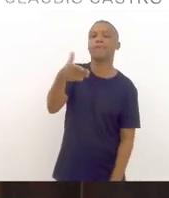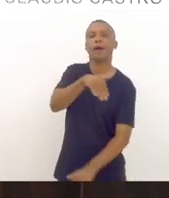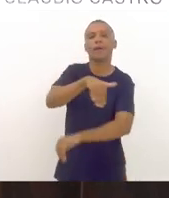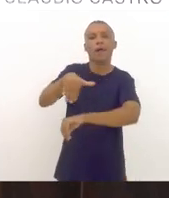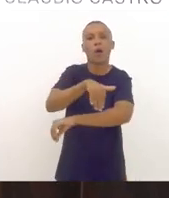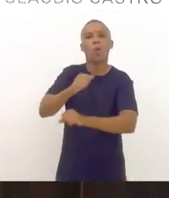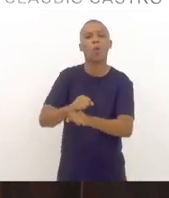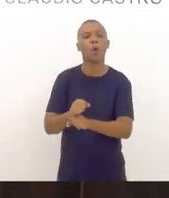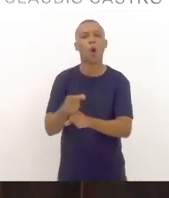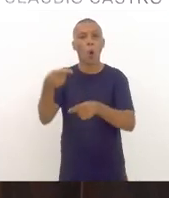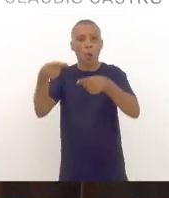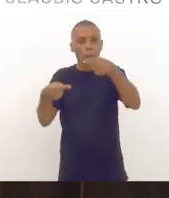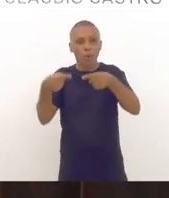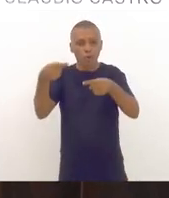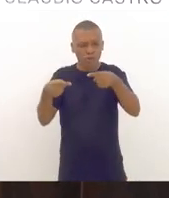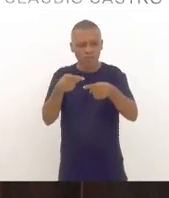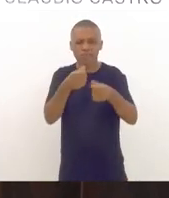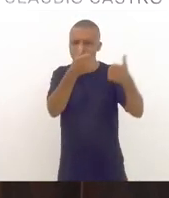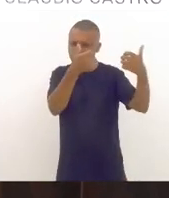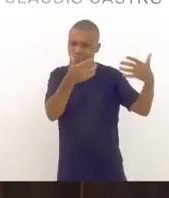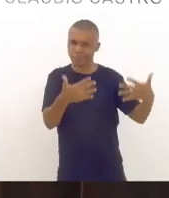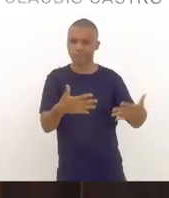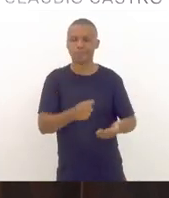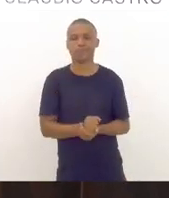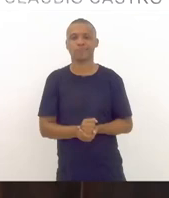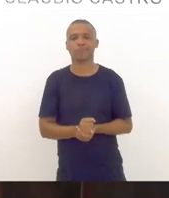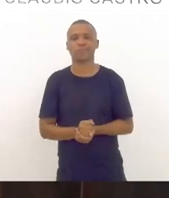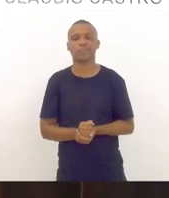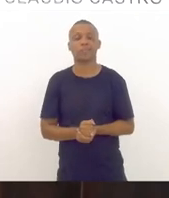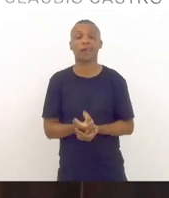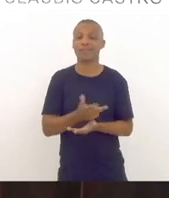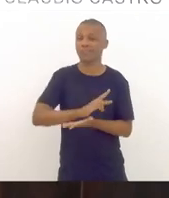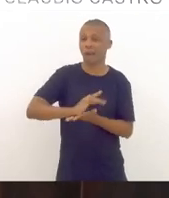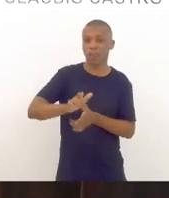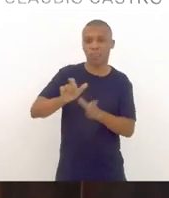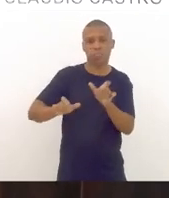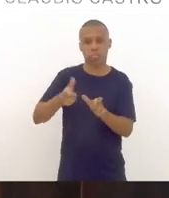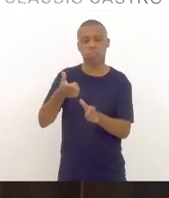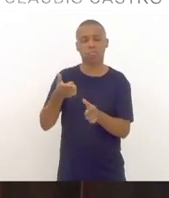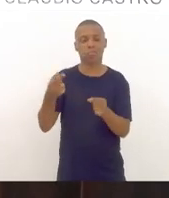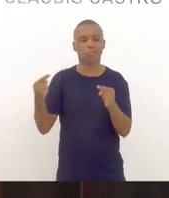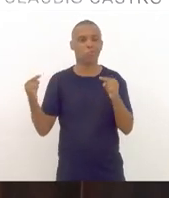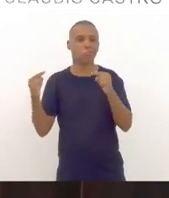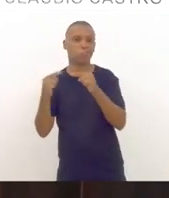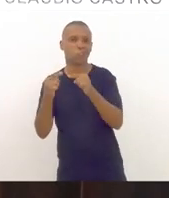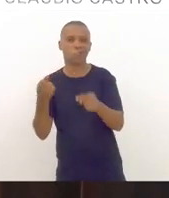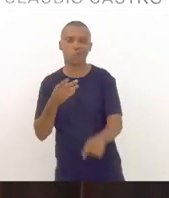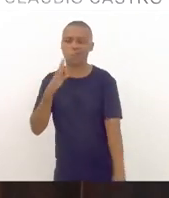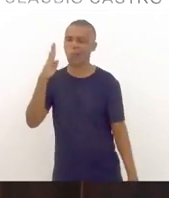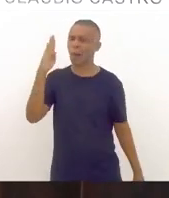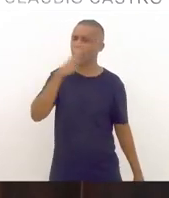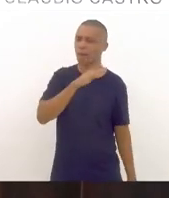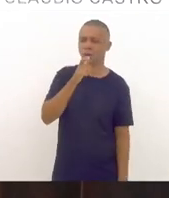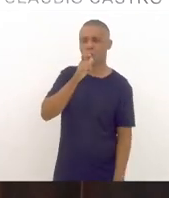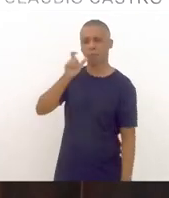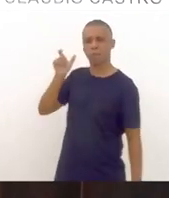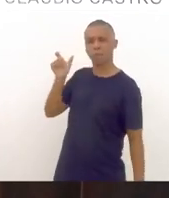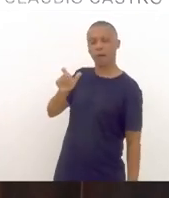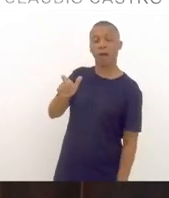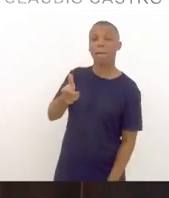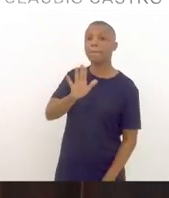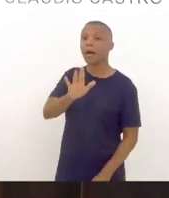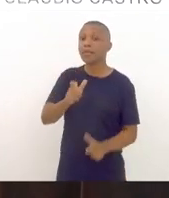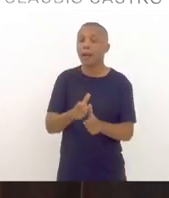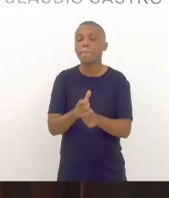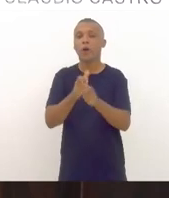Os políticos, como o senhor falou, muitos deles fazem jus de serem mal falados, mas a grande